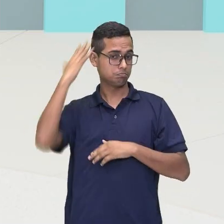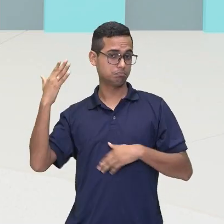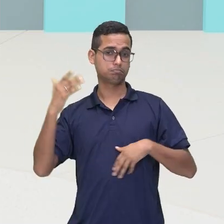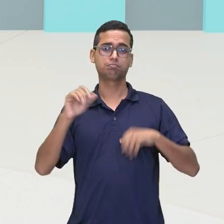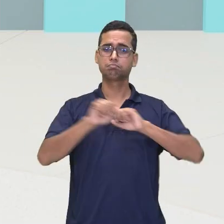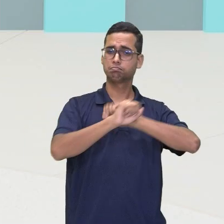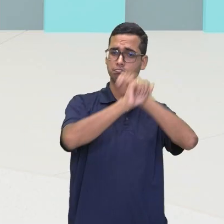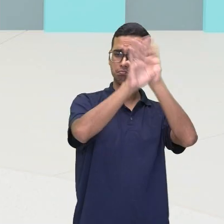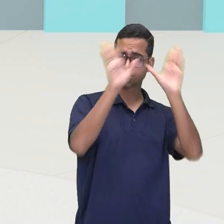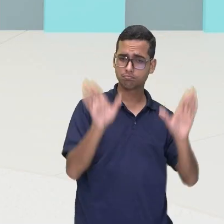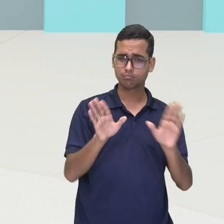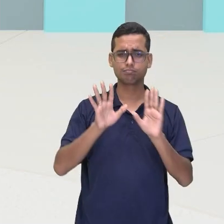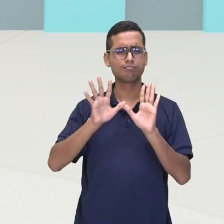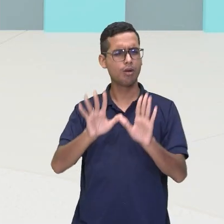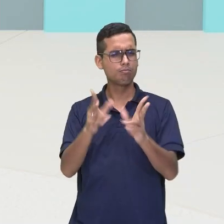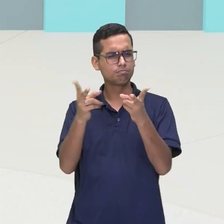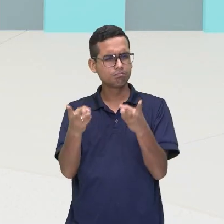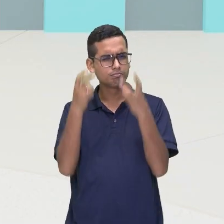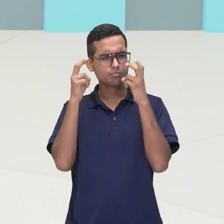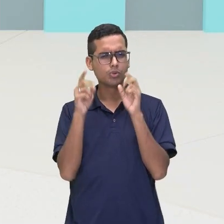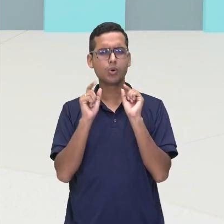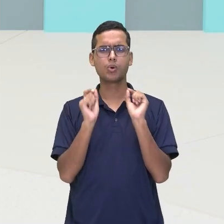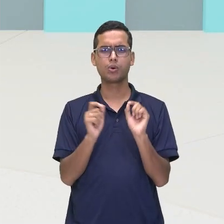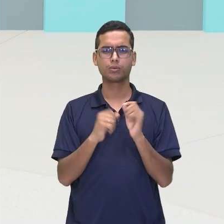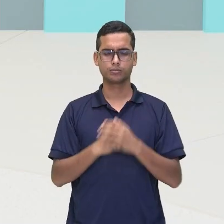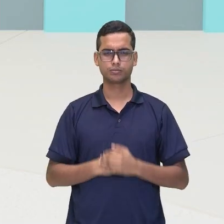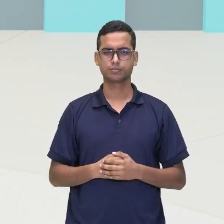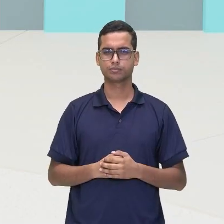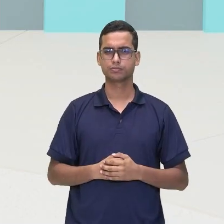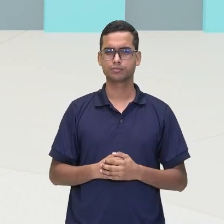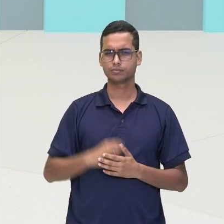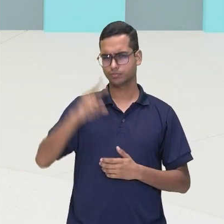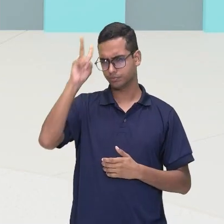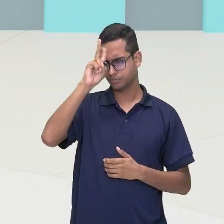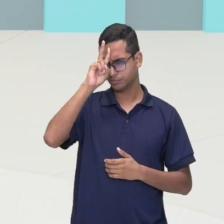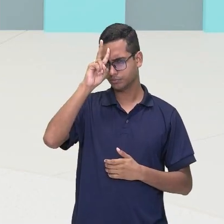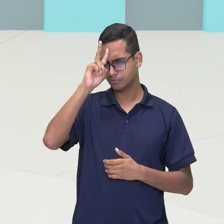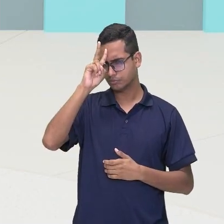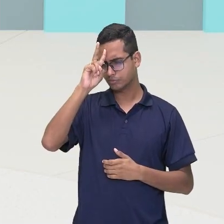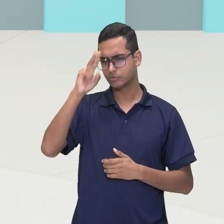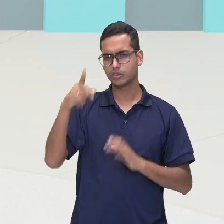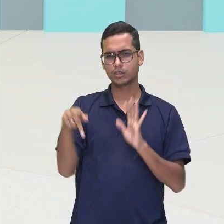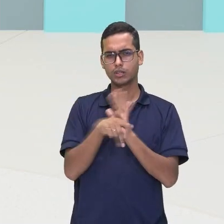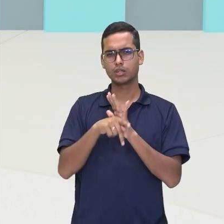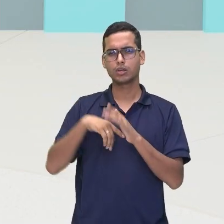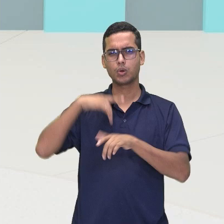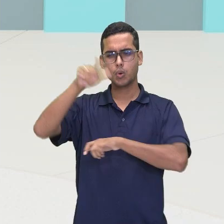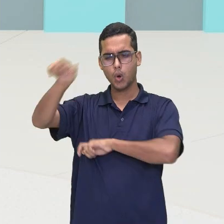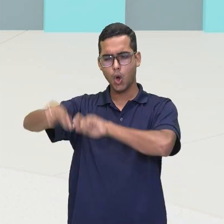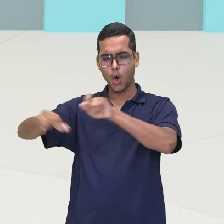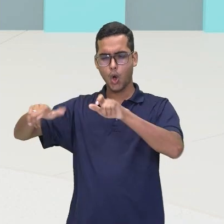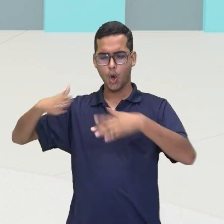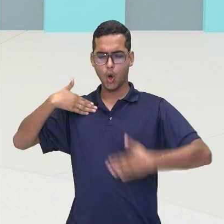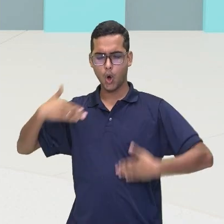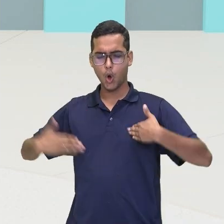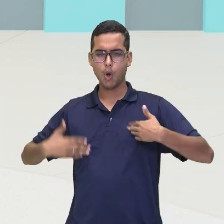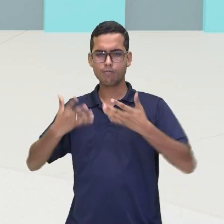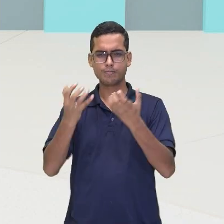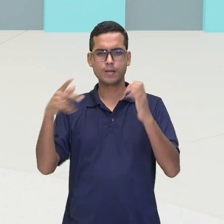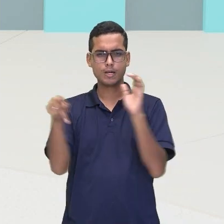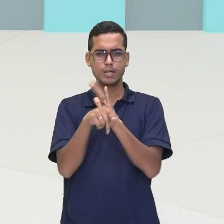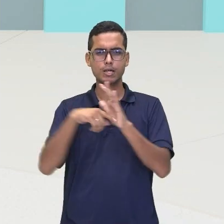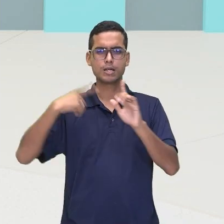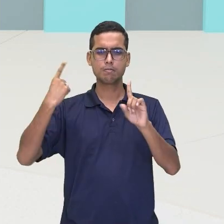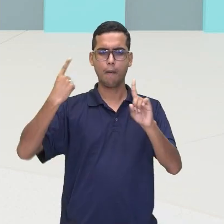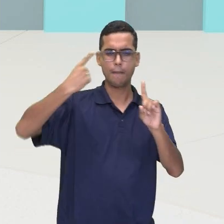E isso, na verdade, é algo que, lembra que eu falei da imposição do corpo sobre outro corpo?